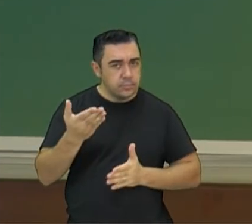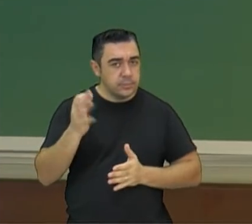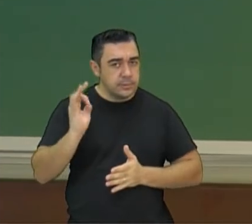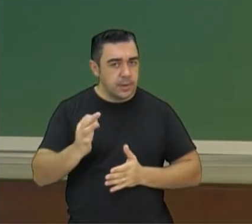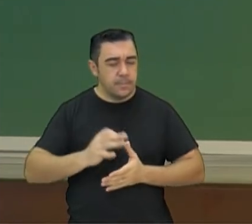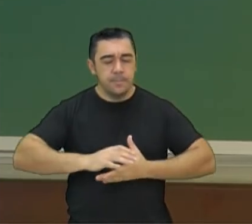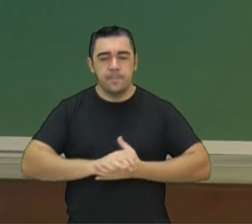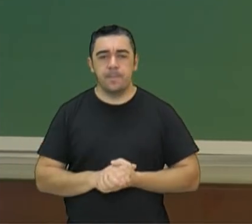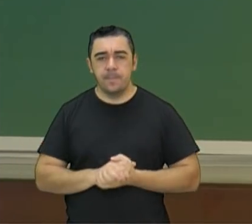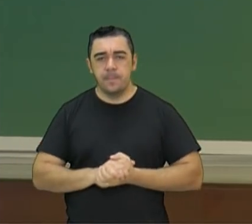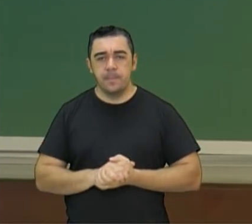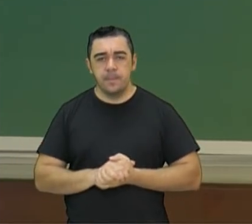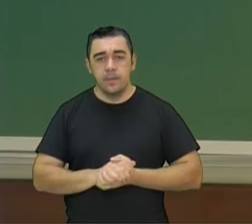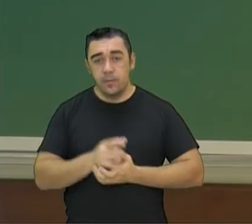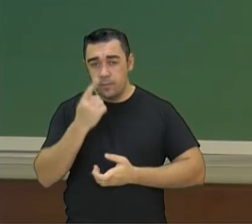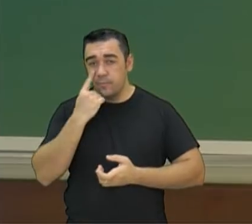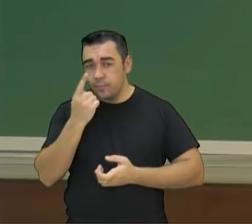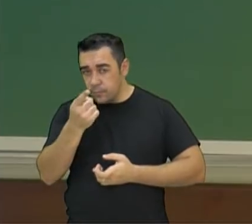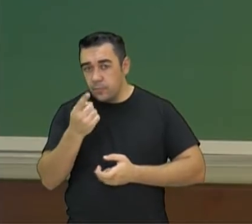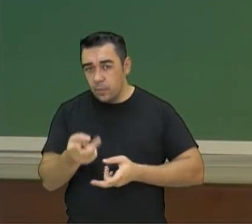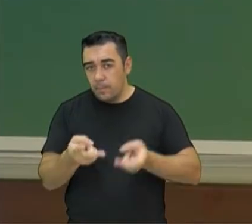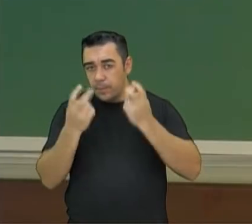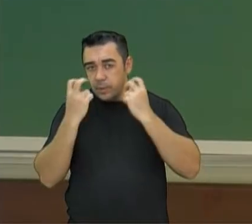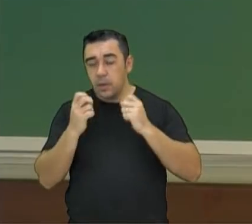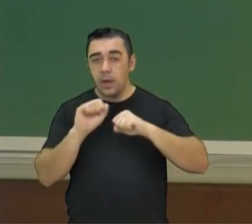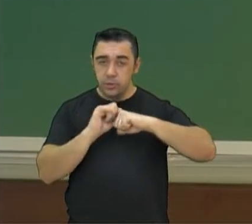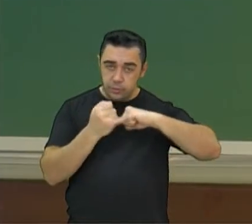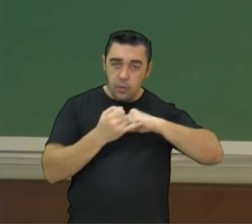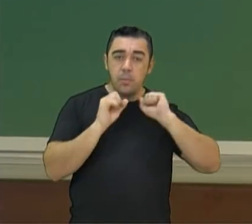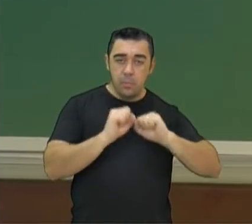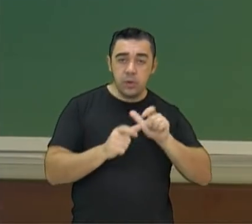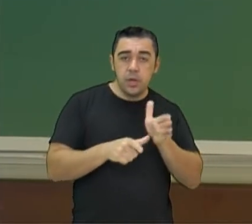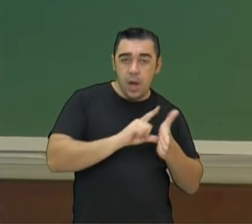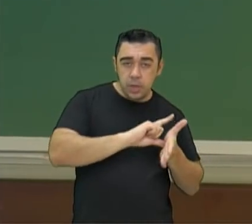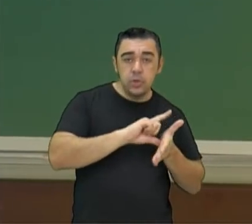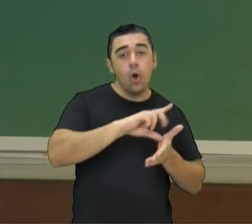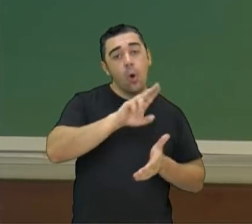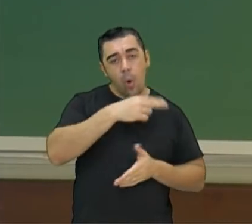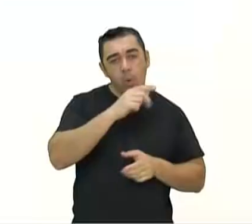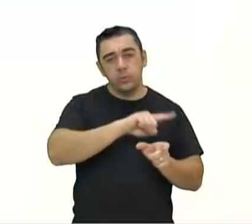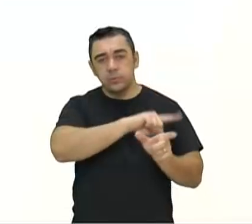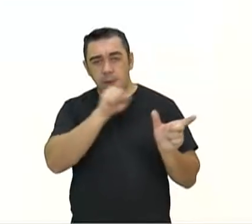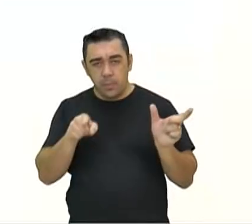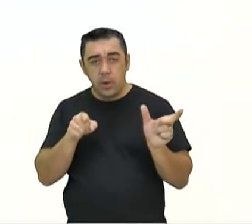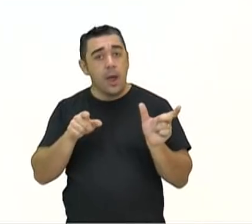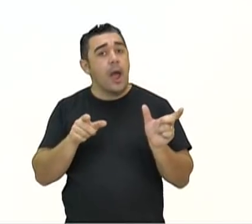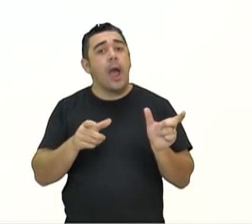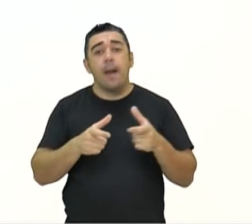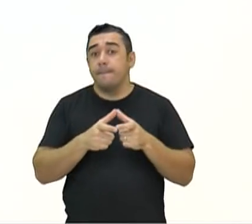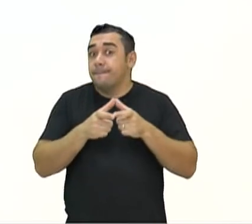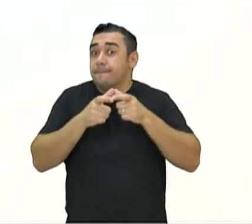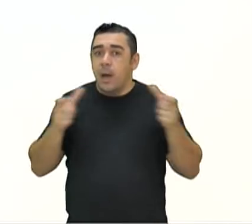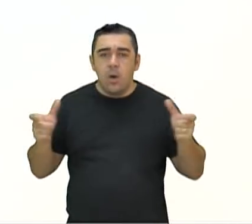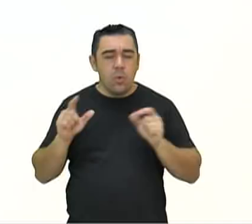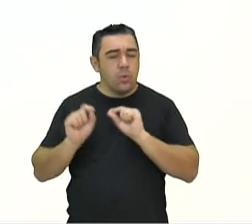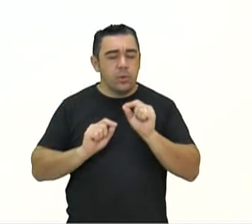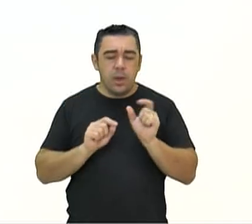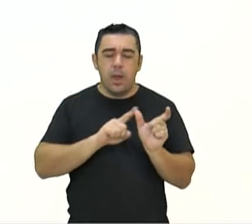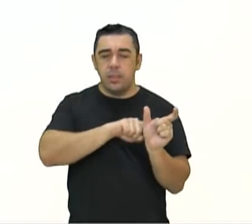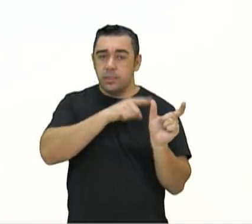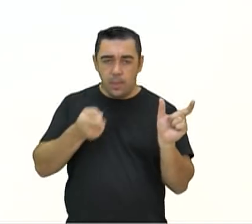certo? Então, como você está percebendo, o adjetivo pode vir antes ou depois do substantivo, né? Mas geralmente, via de regra, na língua portuguesa